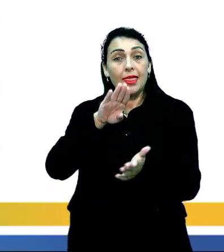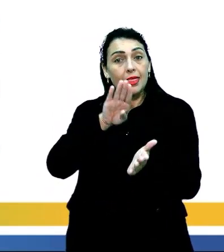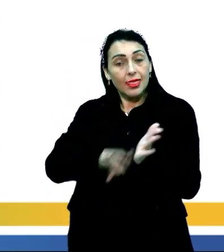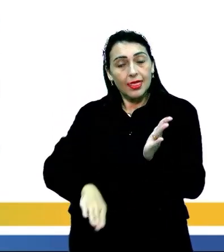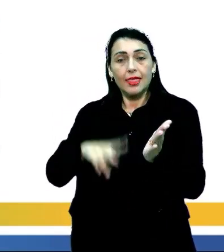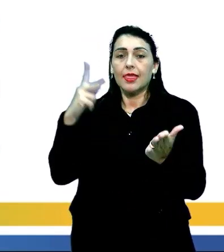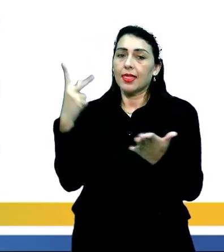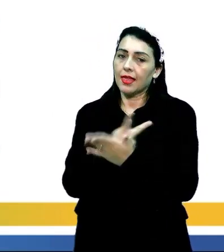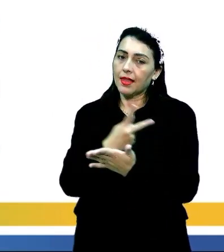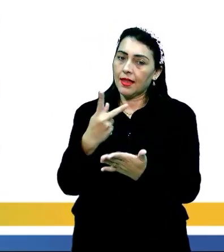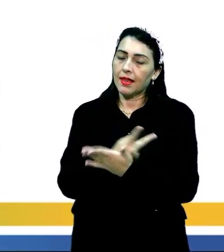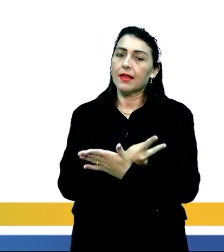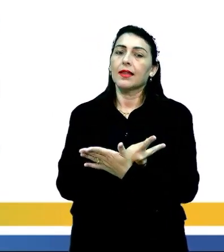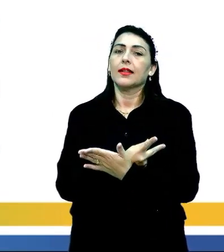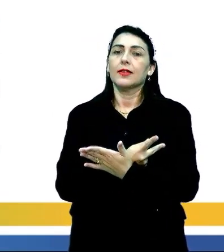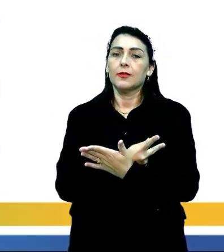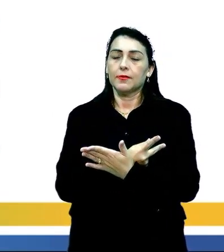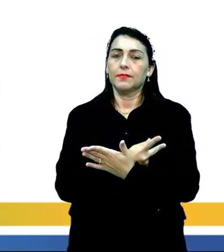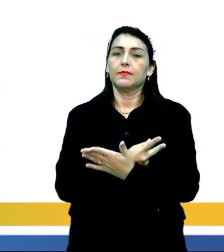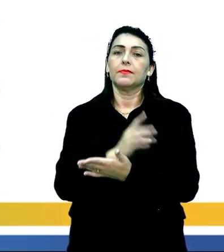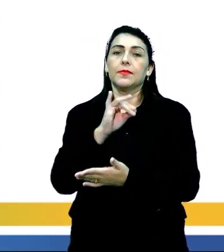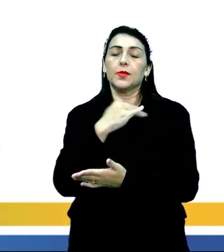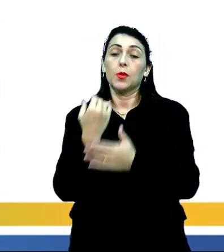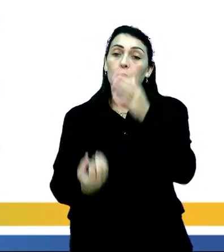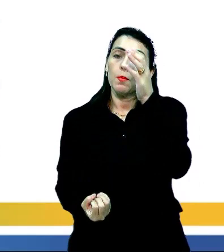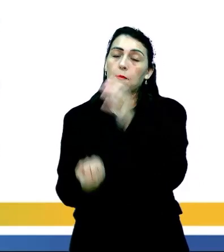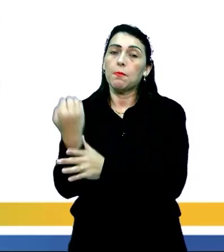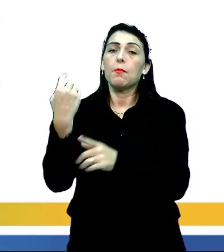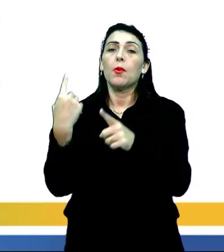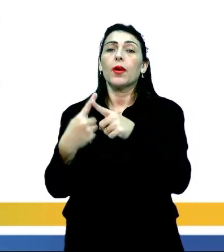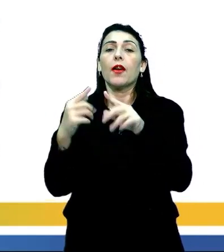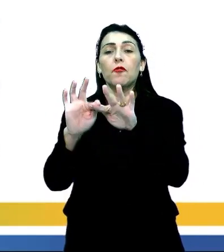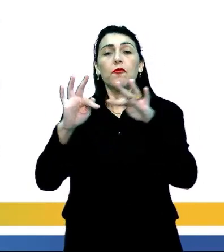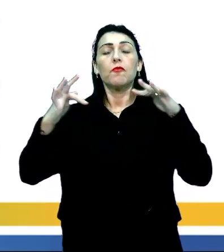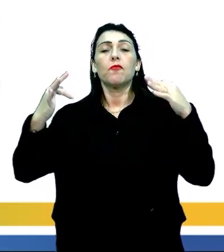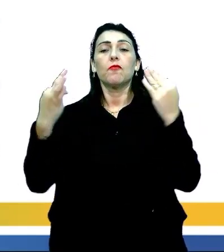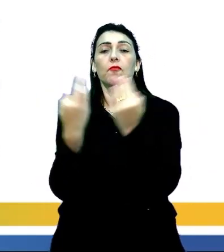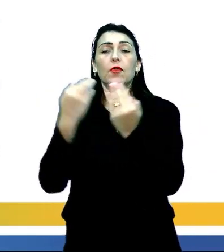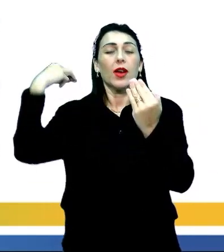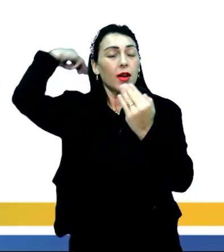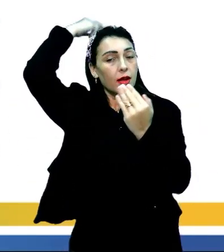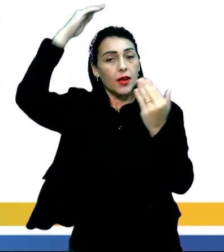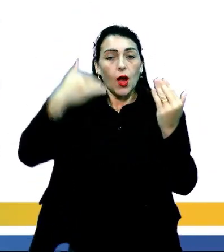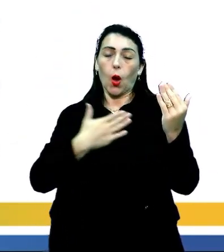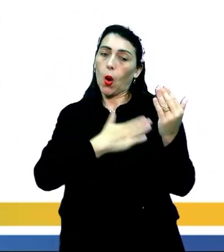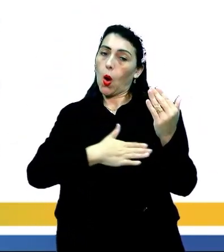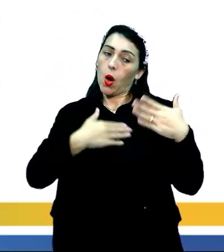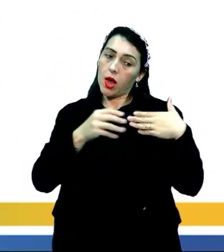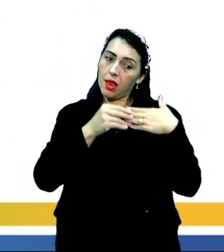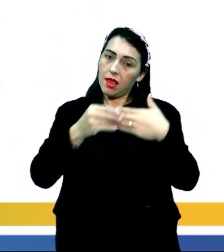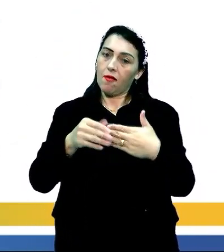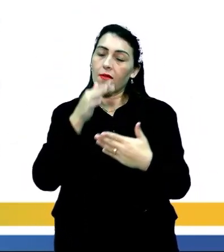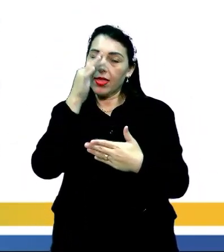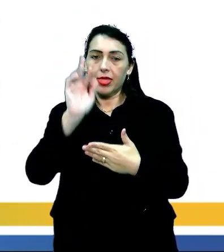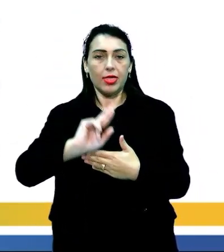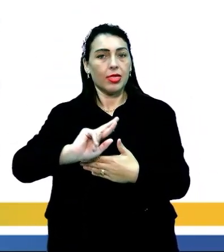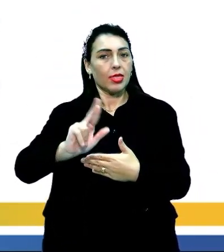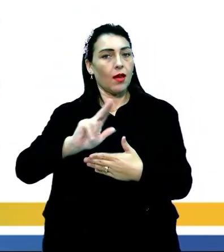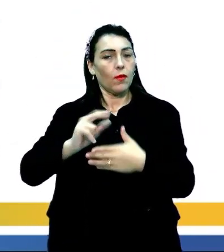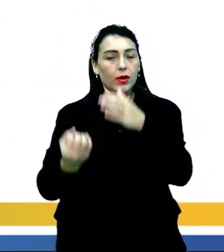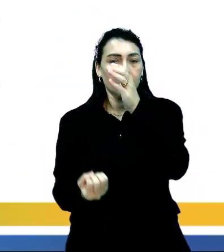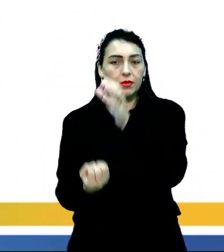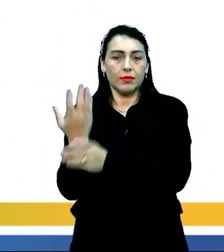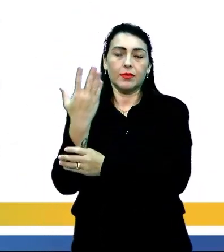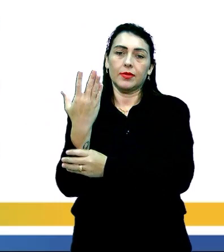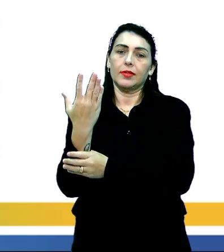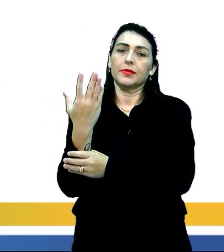a família ah esse dia dos mortos surgiu porque a família mexicana gosta de levar flores não não foi daí que surgiu não tem nada a ver com a